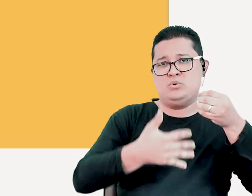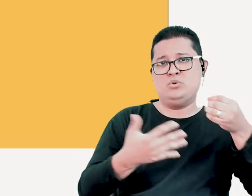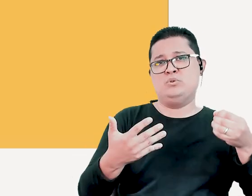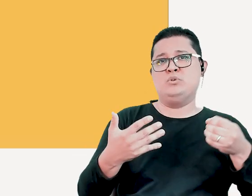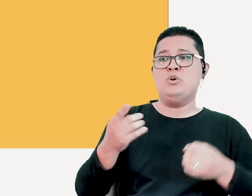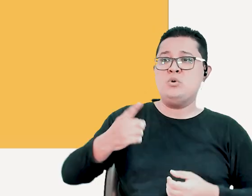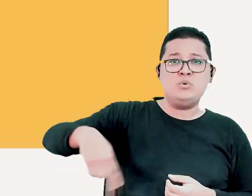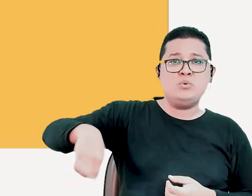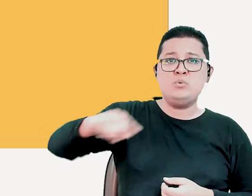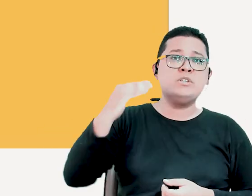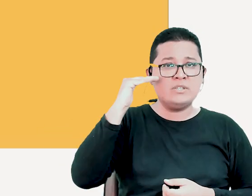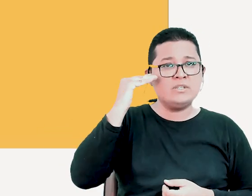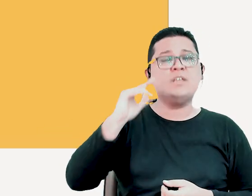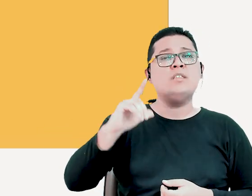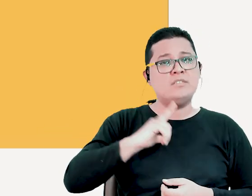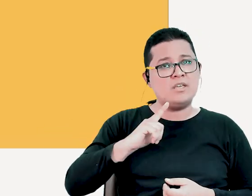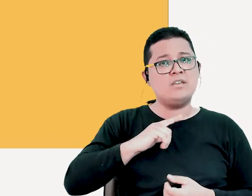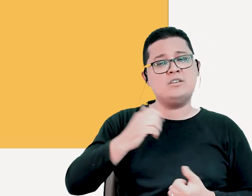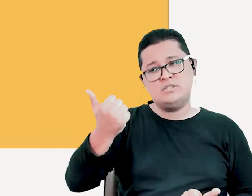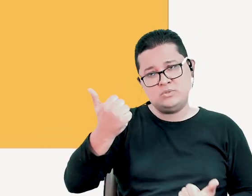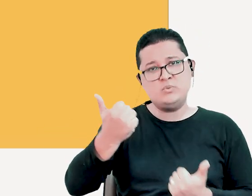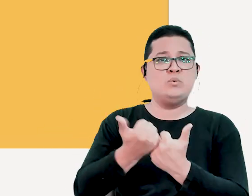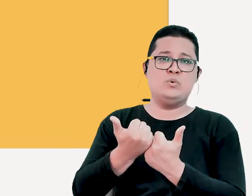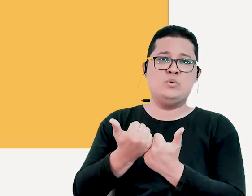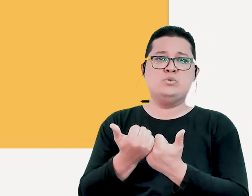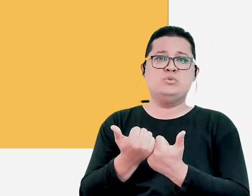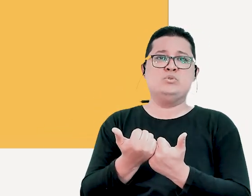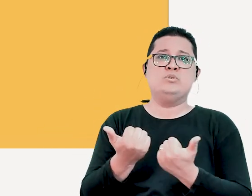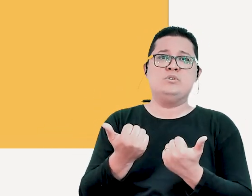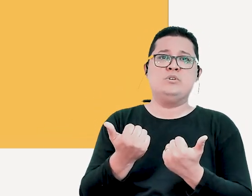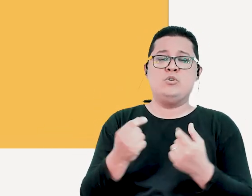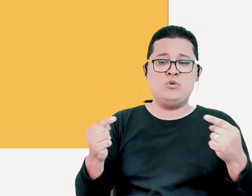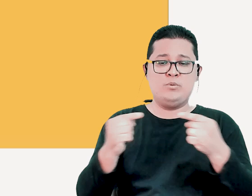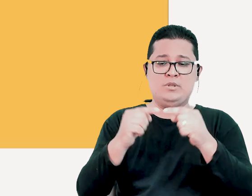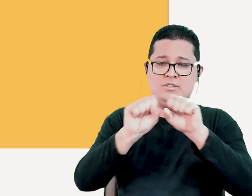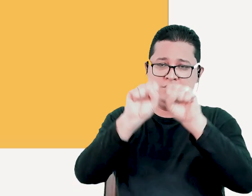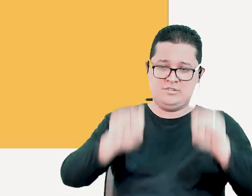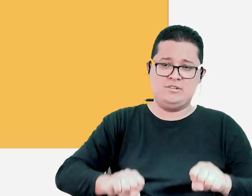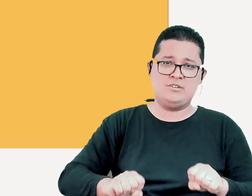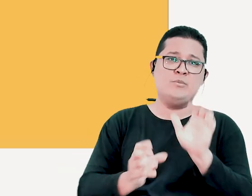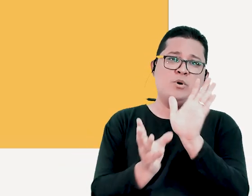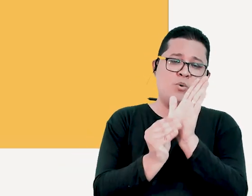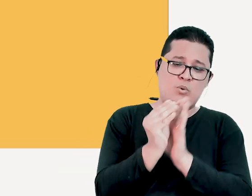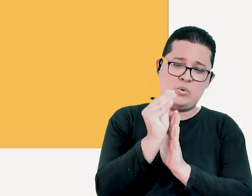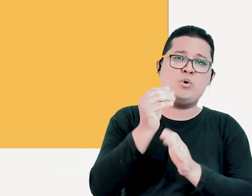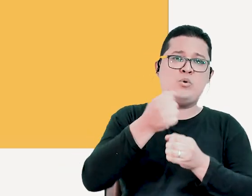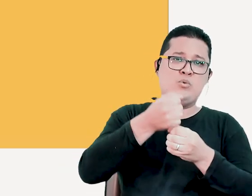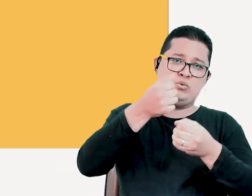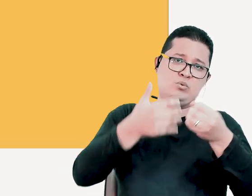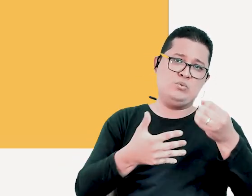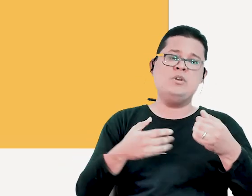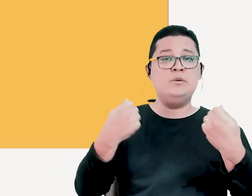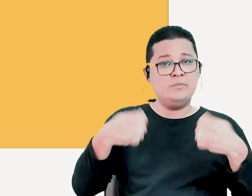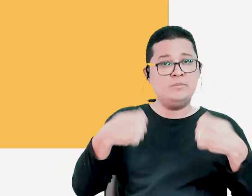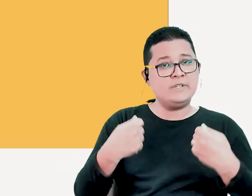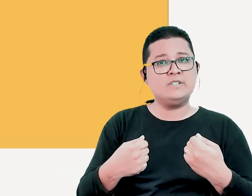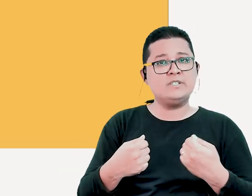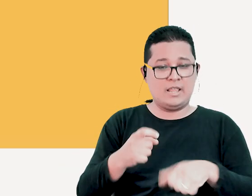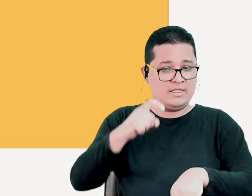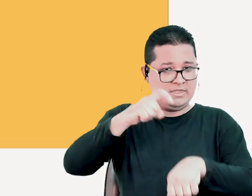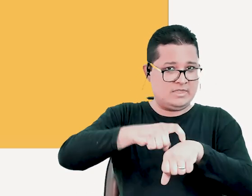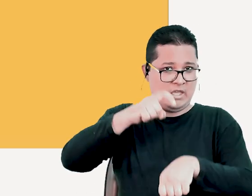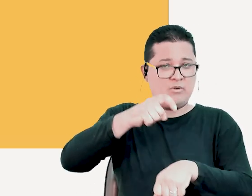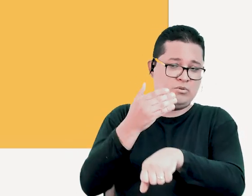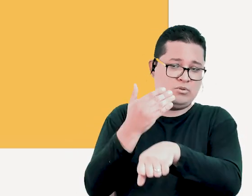esse suporte hoje de um sistema de conteúdo. Então, a gente precisa passar durante esses treinamentos, e aí podem